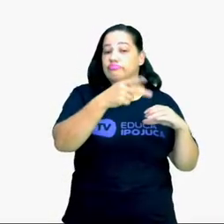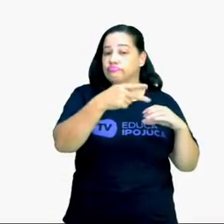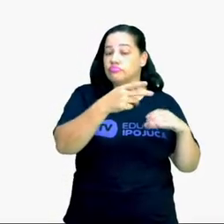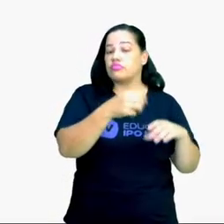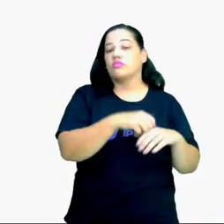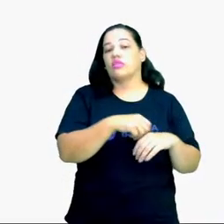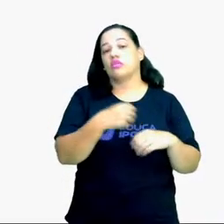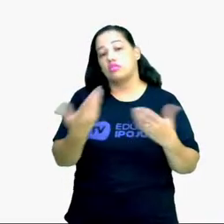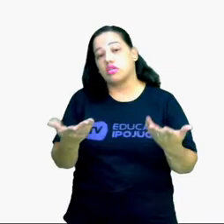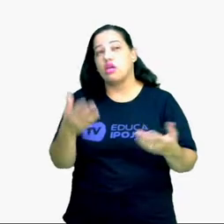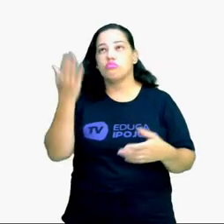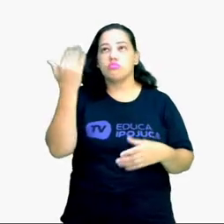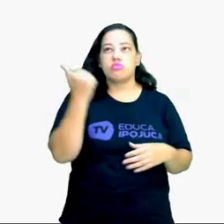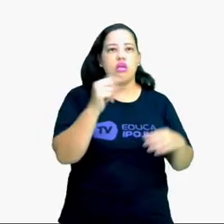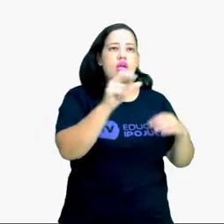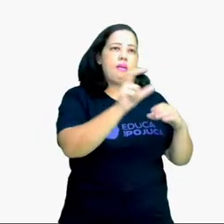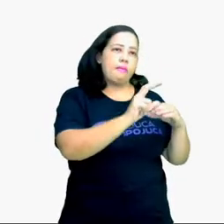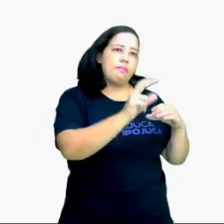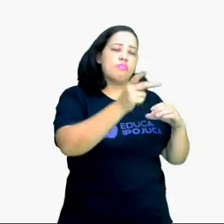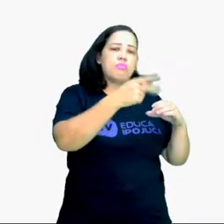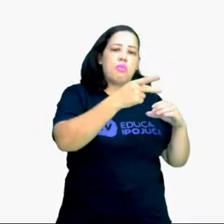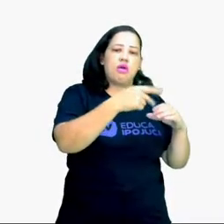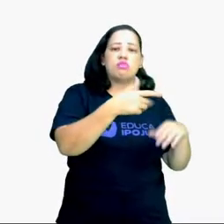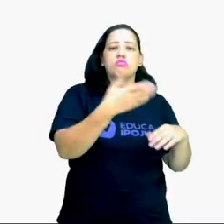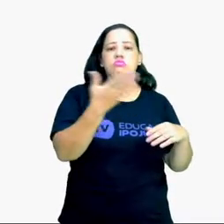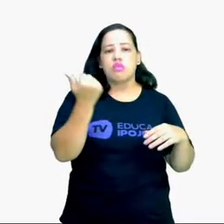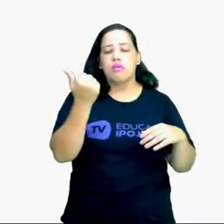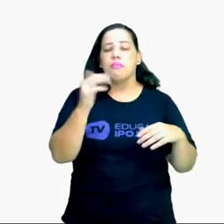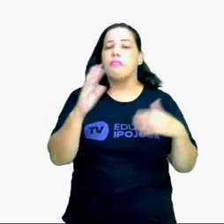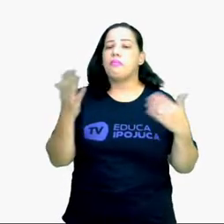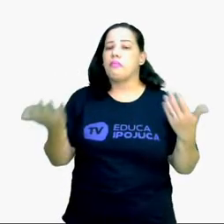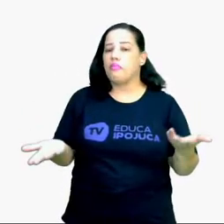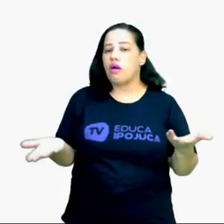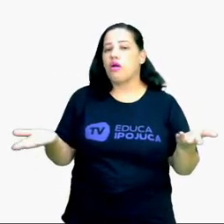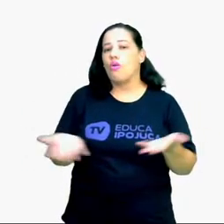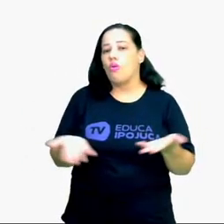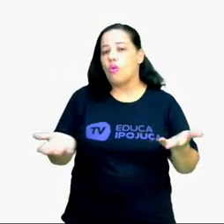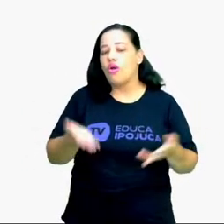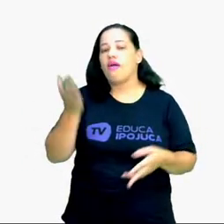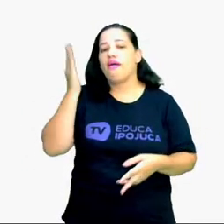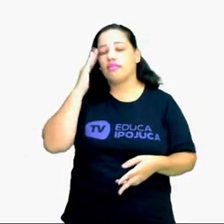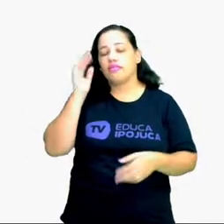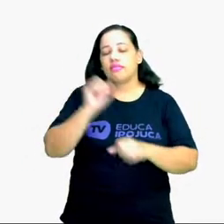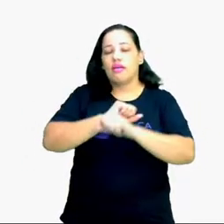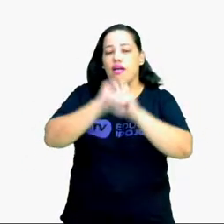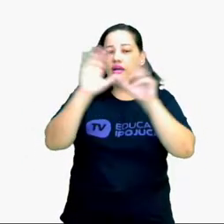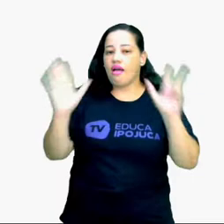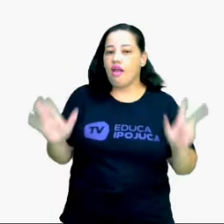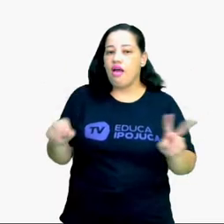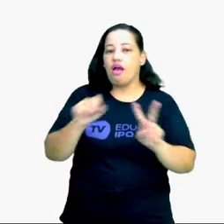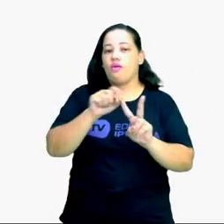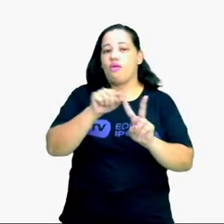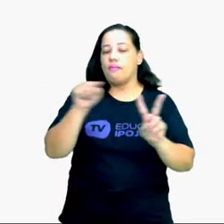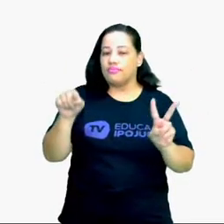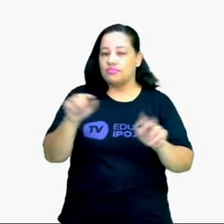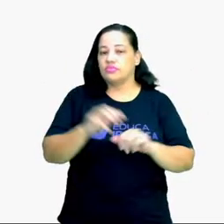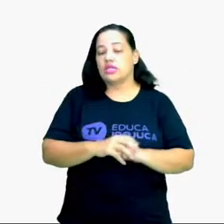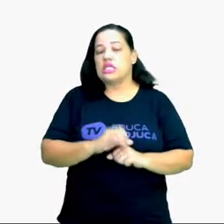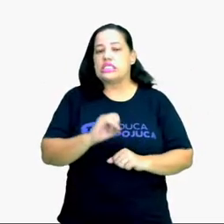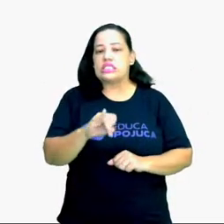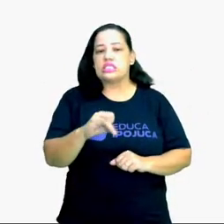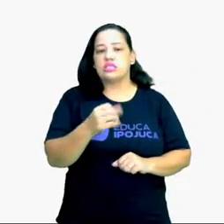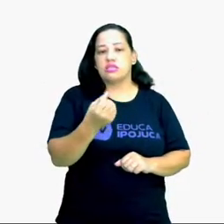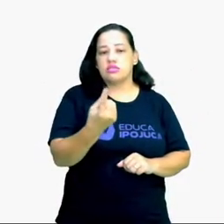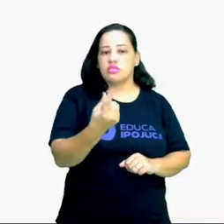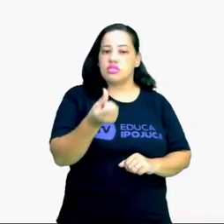potenciação, certamente vai conhecer as raízes. Veja outros exemplos. Se a raiz quadrada de 16